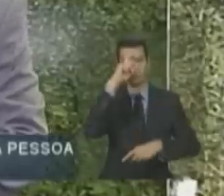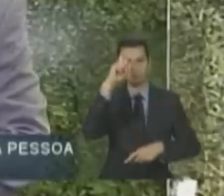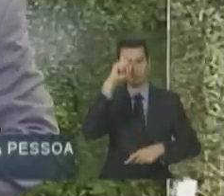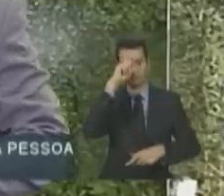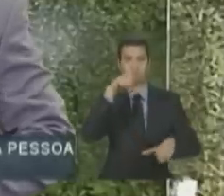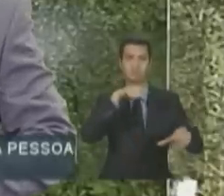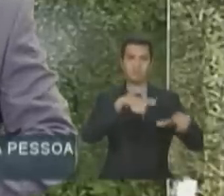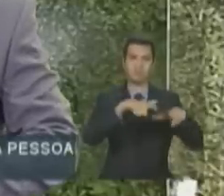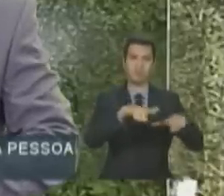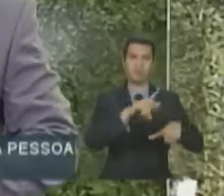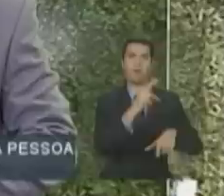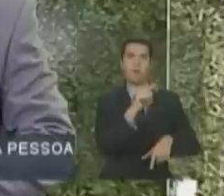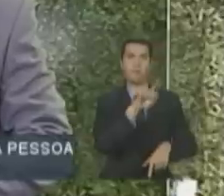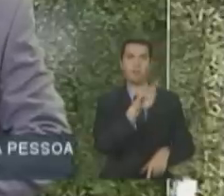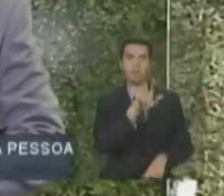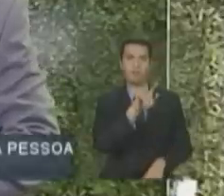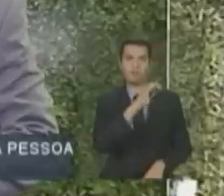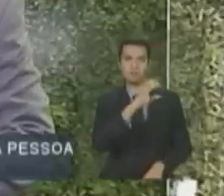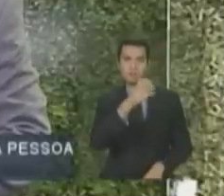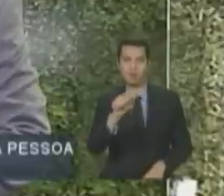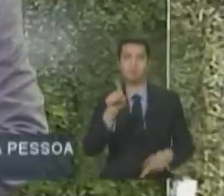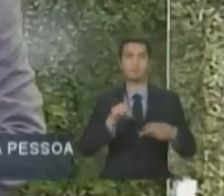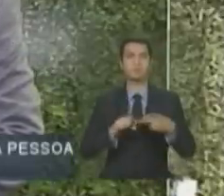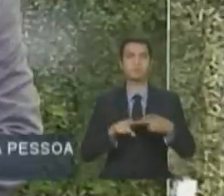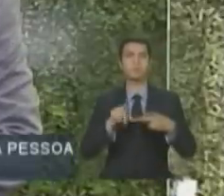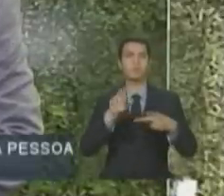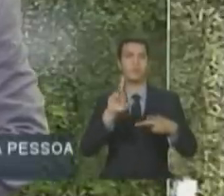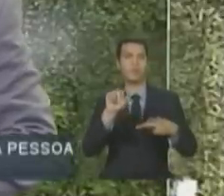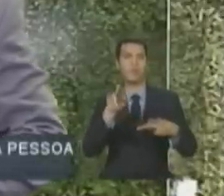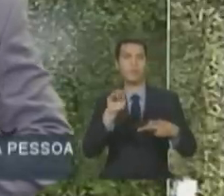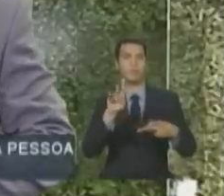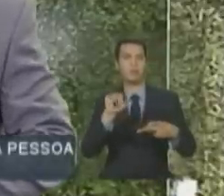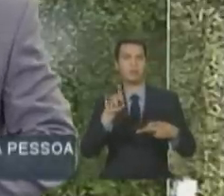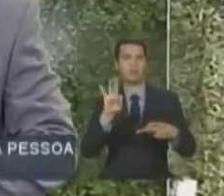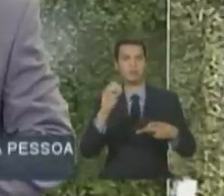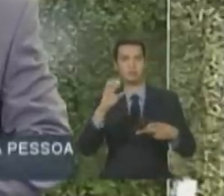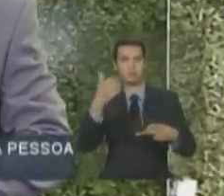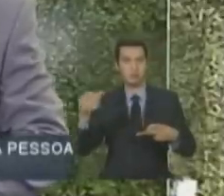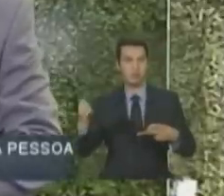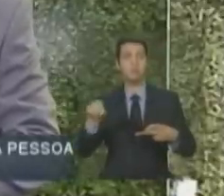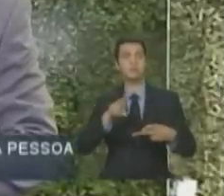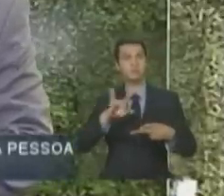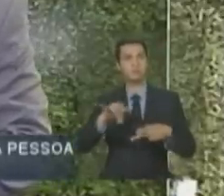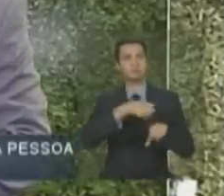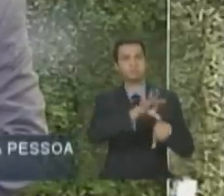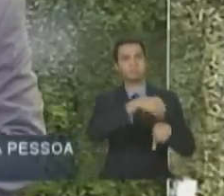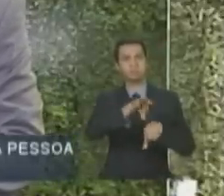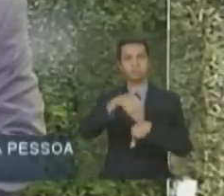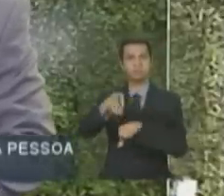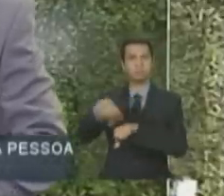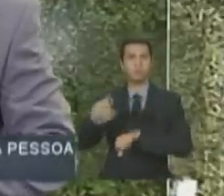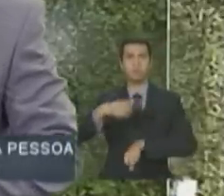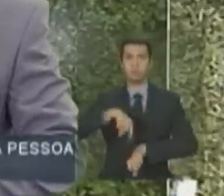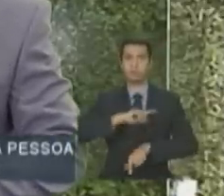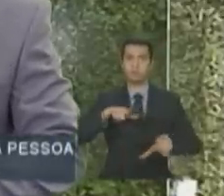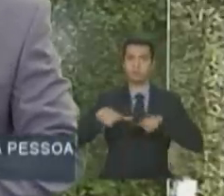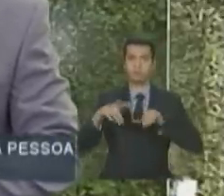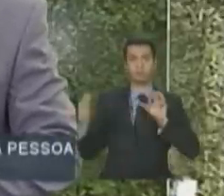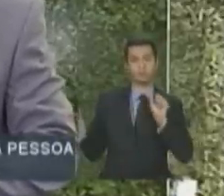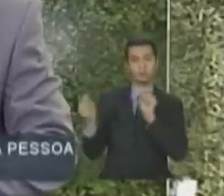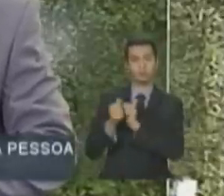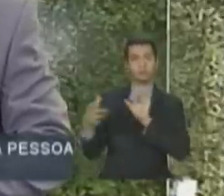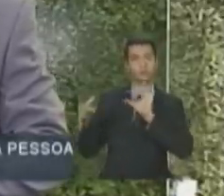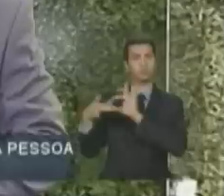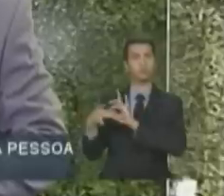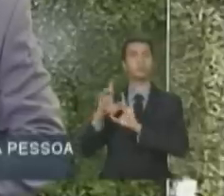né, por meio, né, de parceria com as nossas instituições de excelência, como, por exemplo,